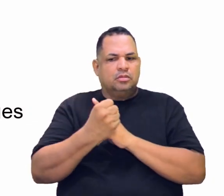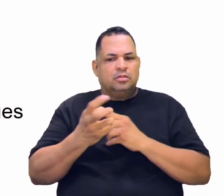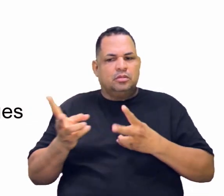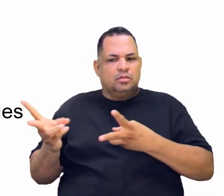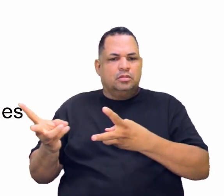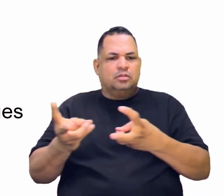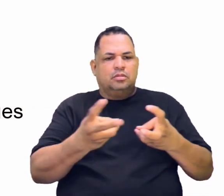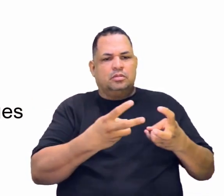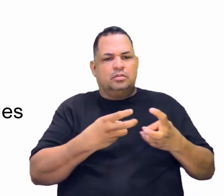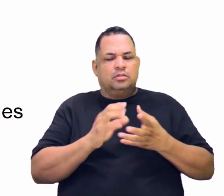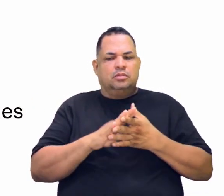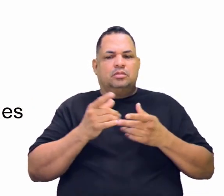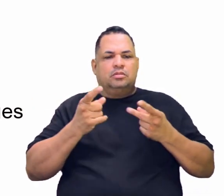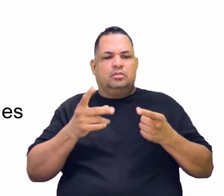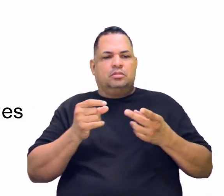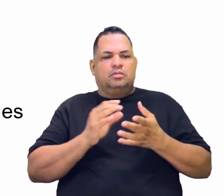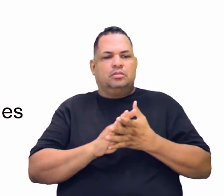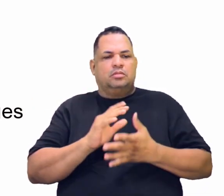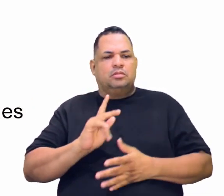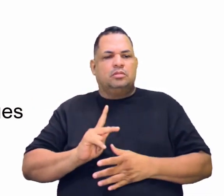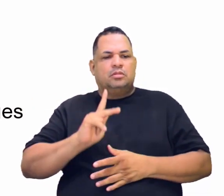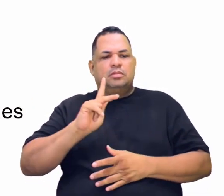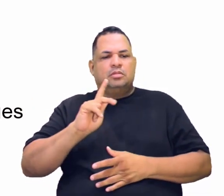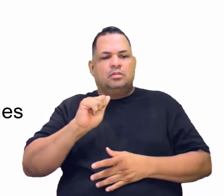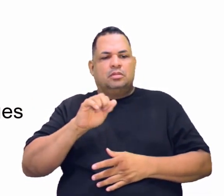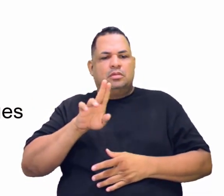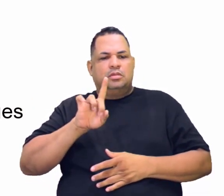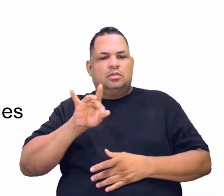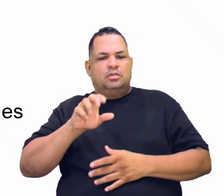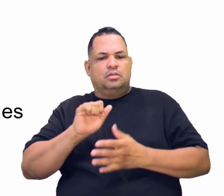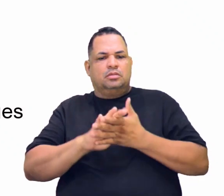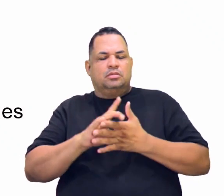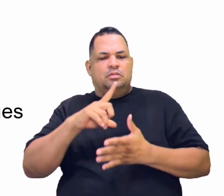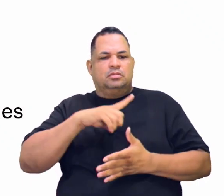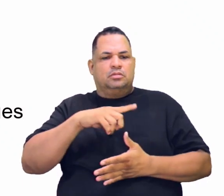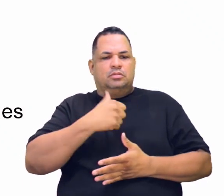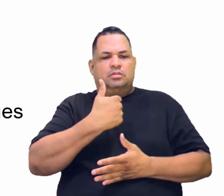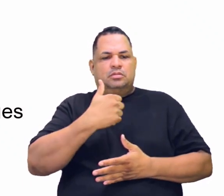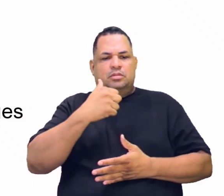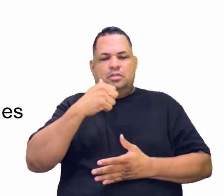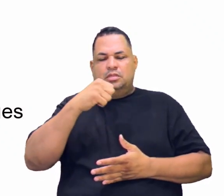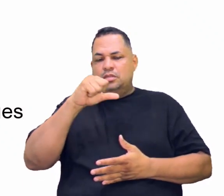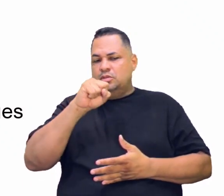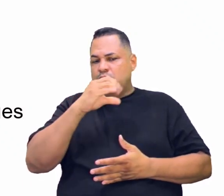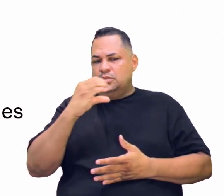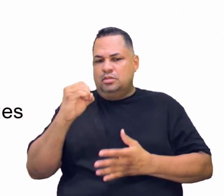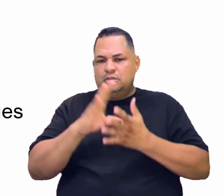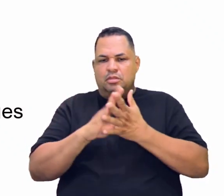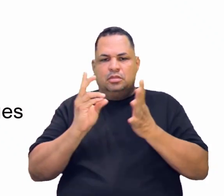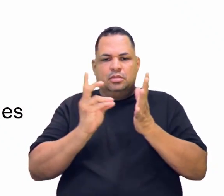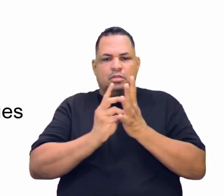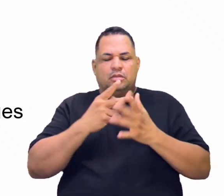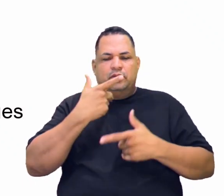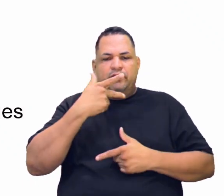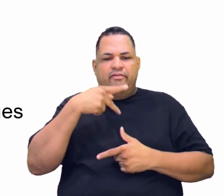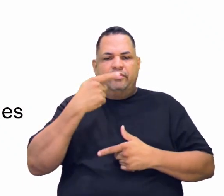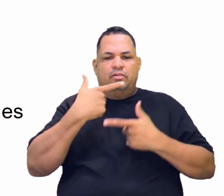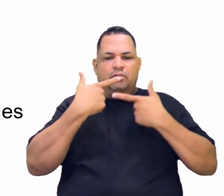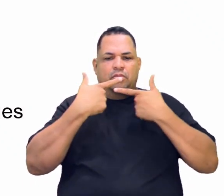mercantilista. Já os caretianos contavam na época com 180 índios, falavam a